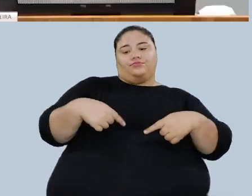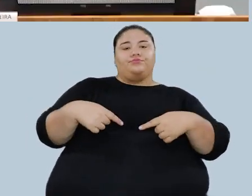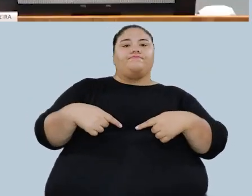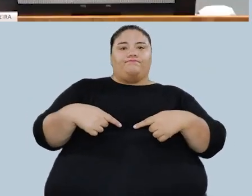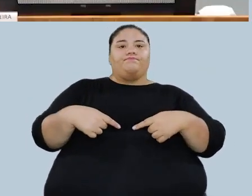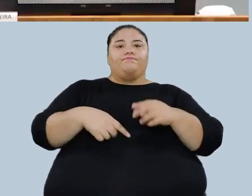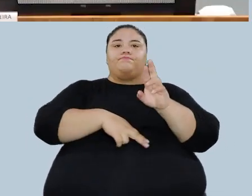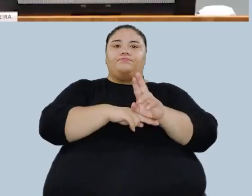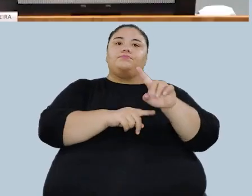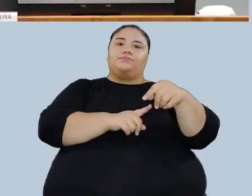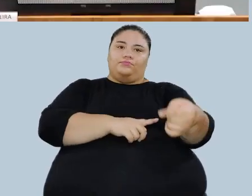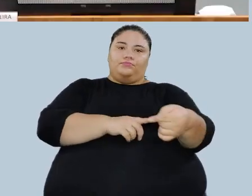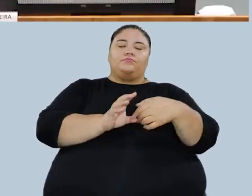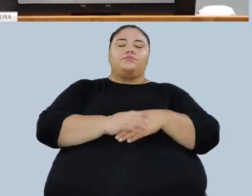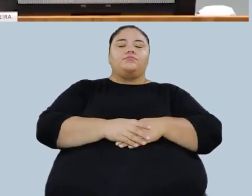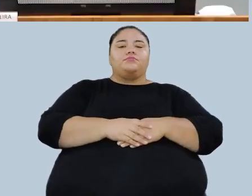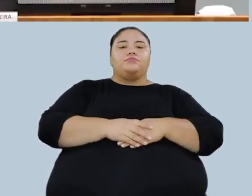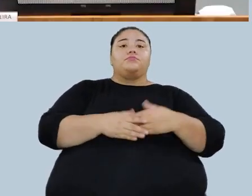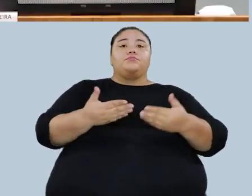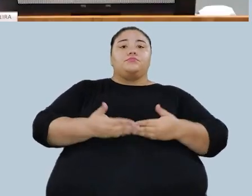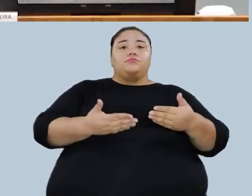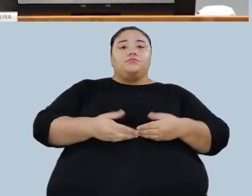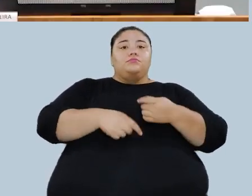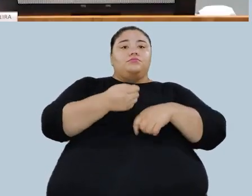fundos e outros, que nós veremos daqui a pouco. E os